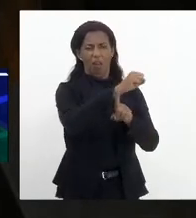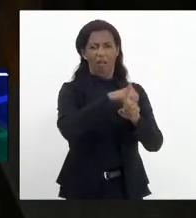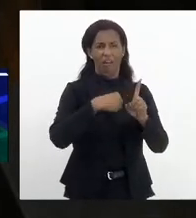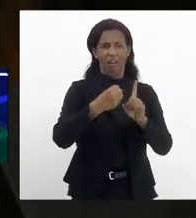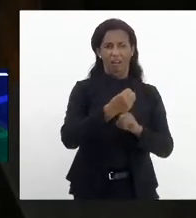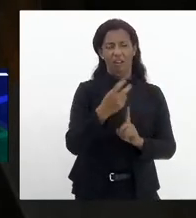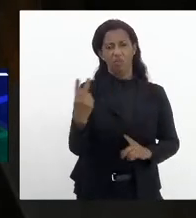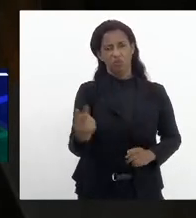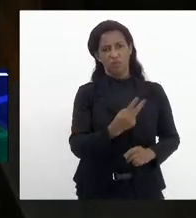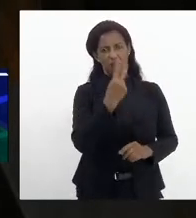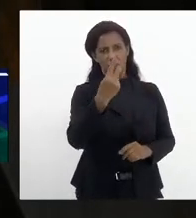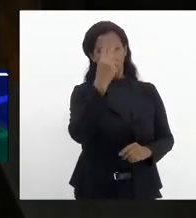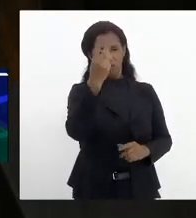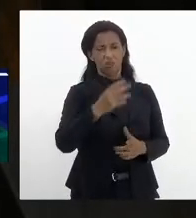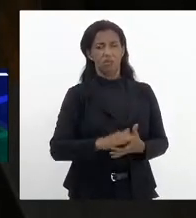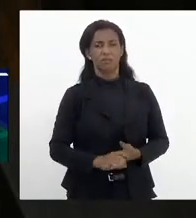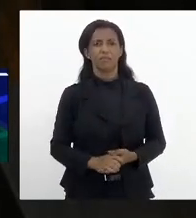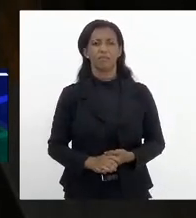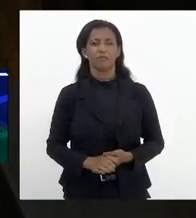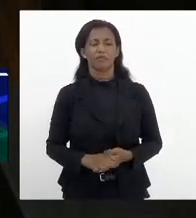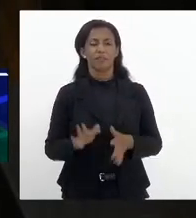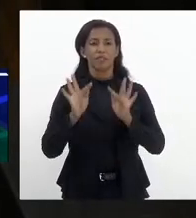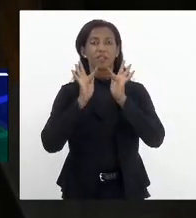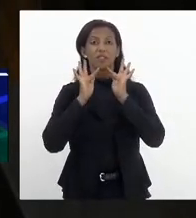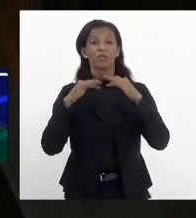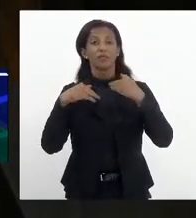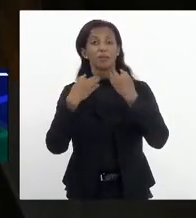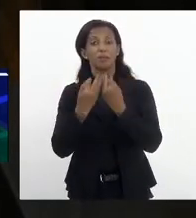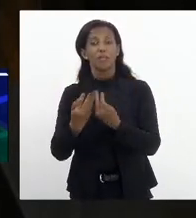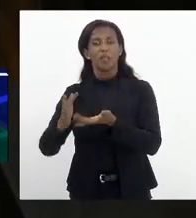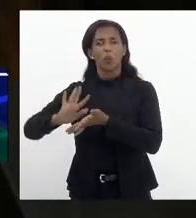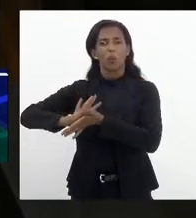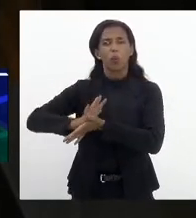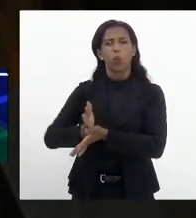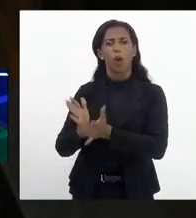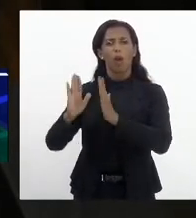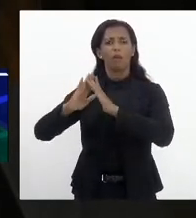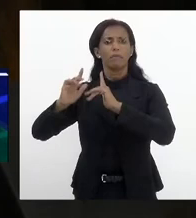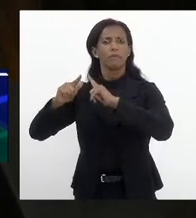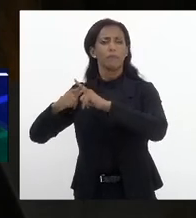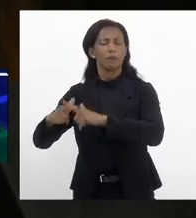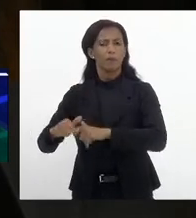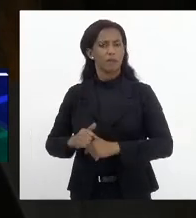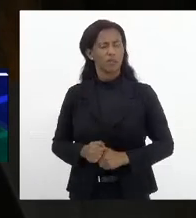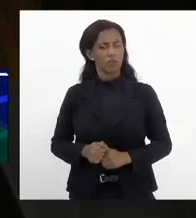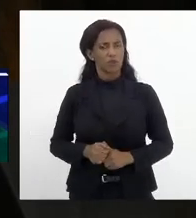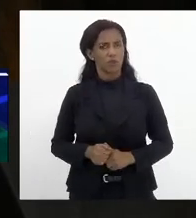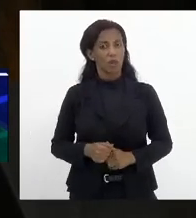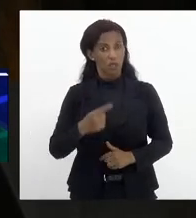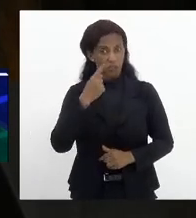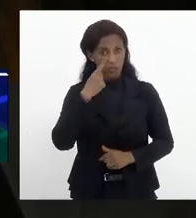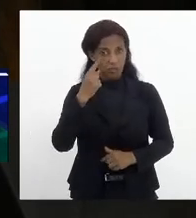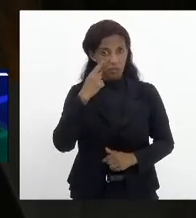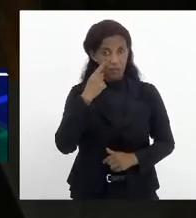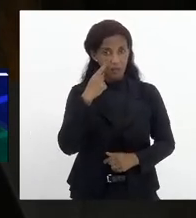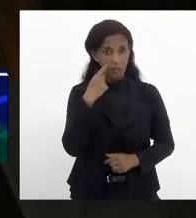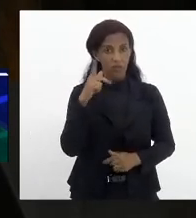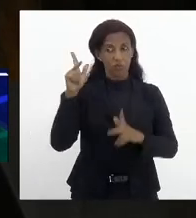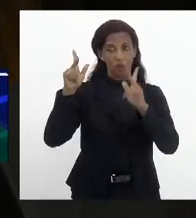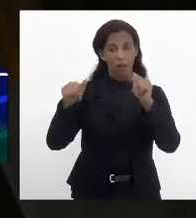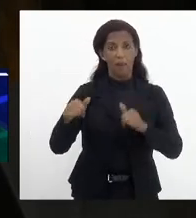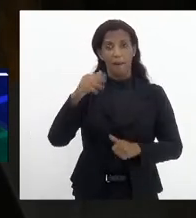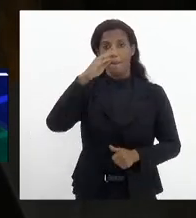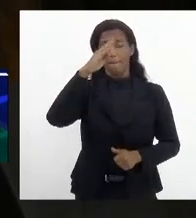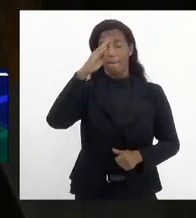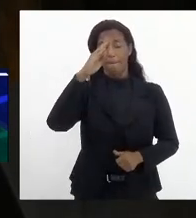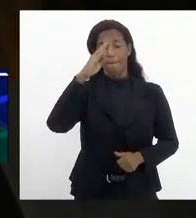denegrindo os valores das famílias, denegrindo os valores das igrejas. A gente tem ouvido aqui como a presidente nacional